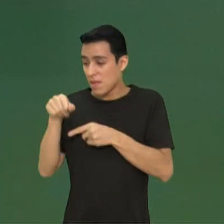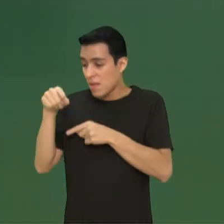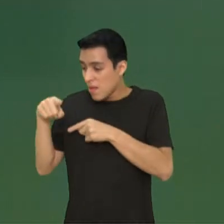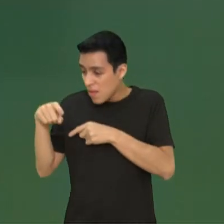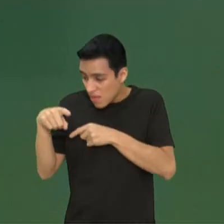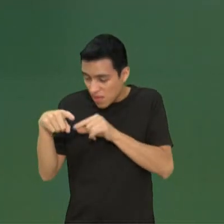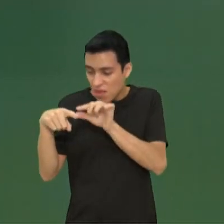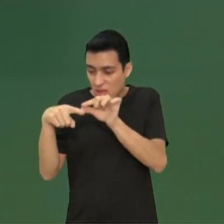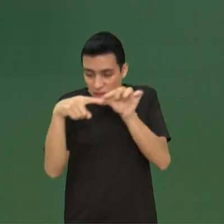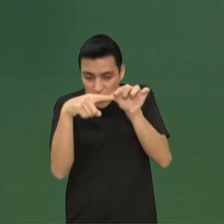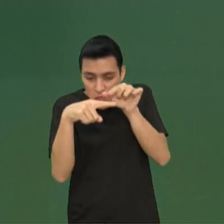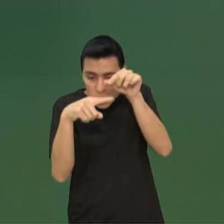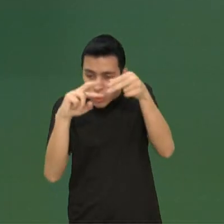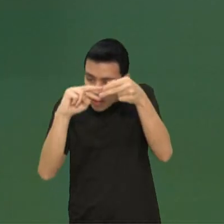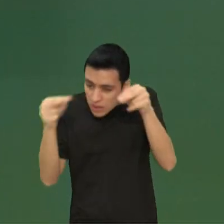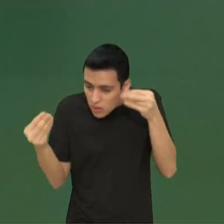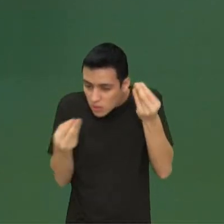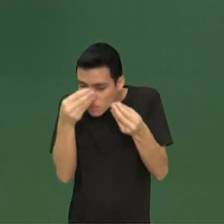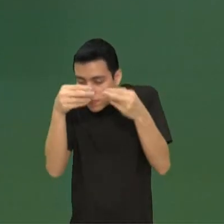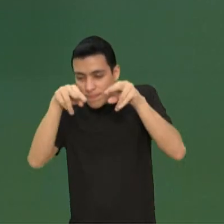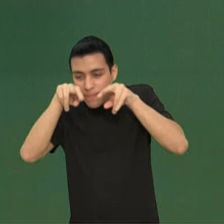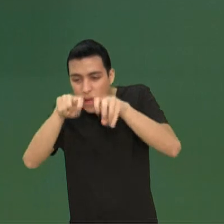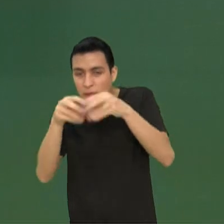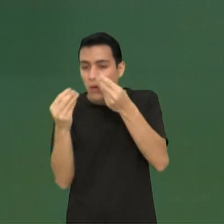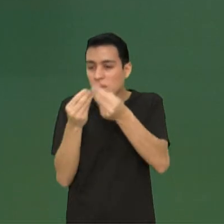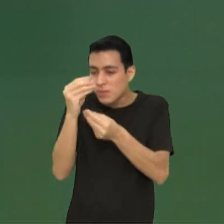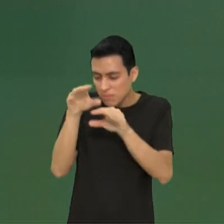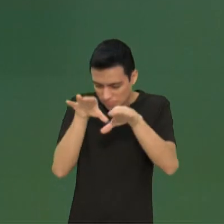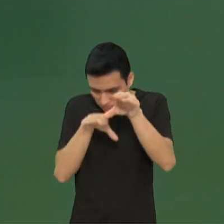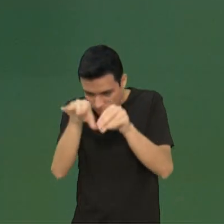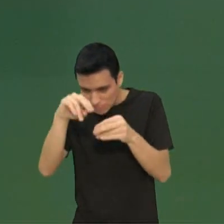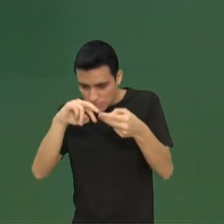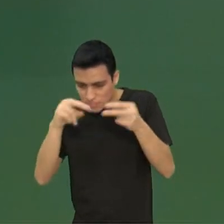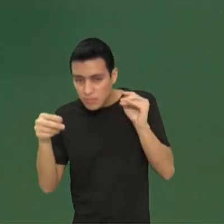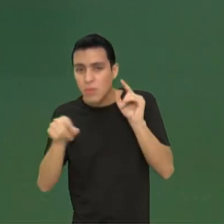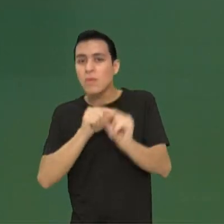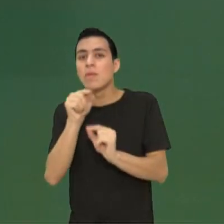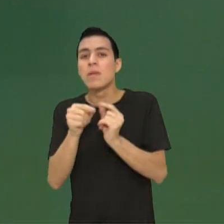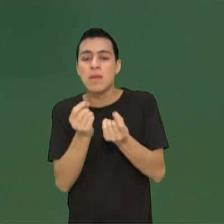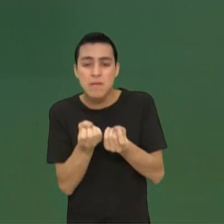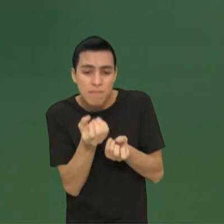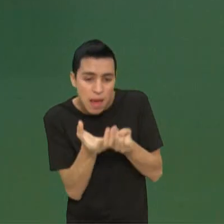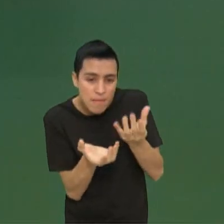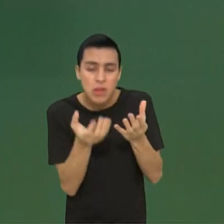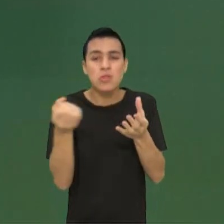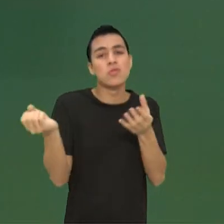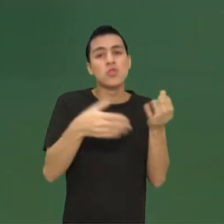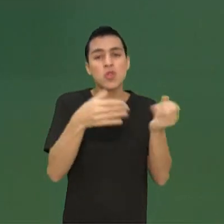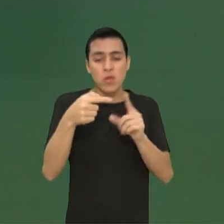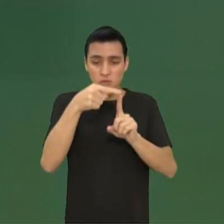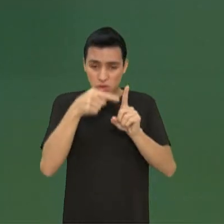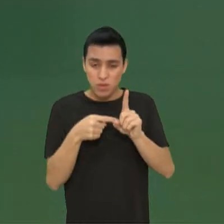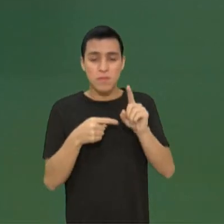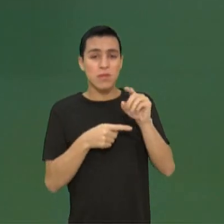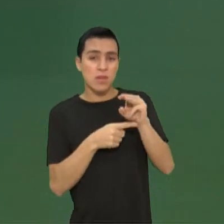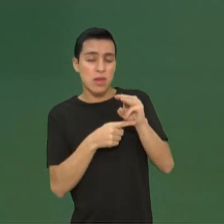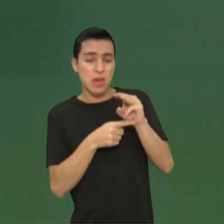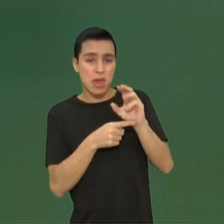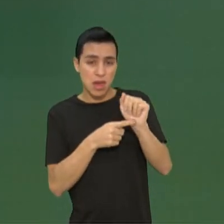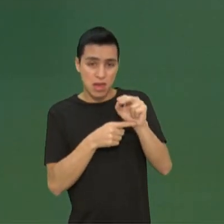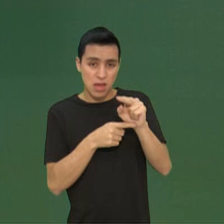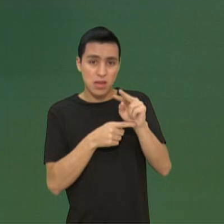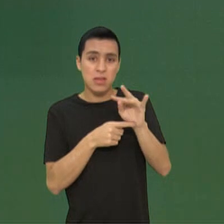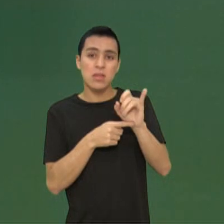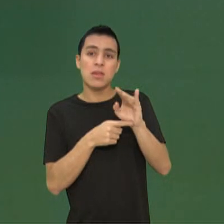fungo, descobre o DNA inteiro, descobre como mudar esse DNA para produzir novas classes de antibióticos. Por quê? Porque